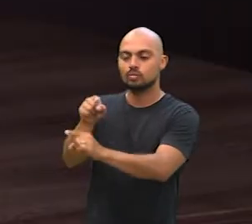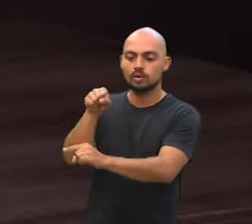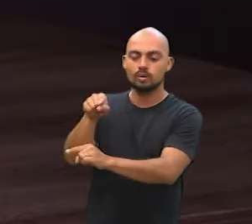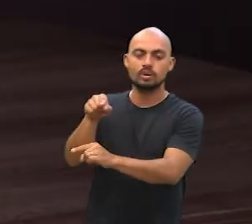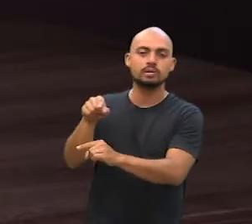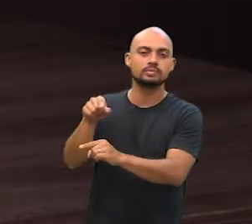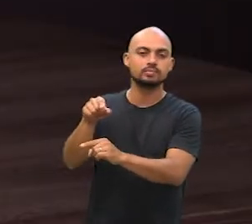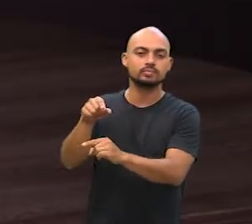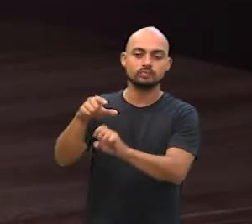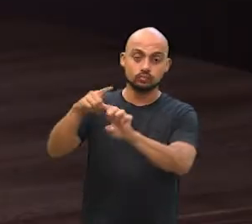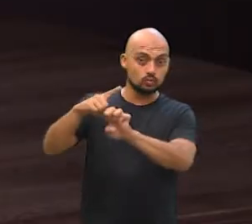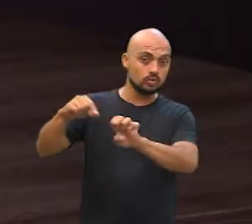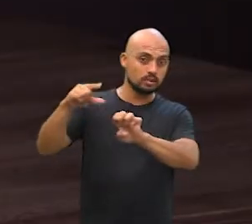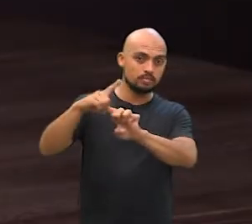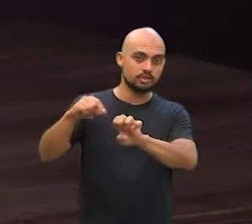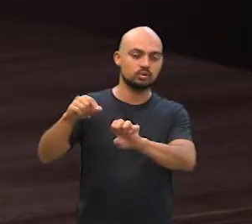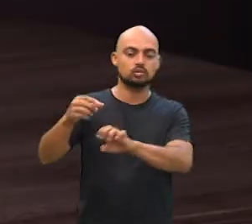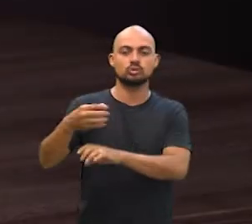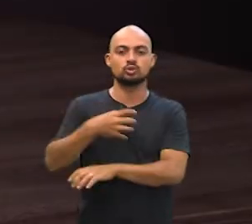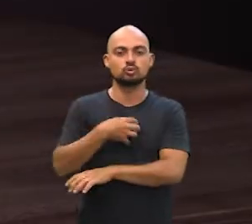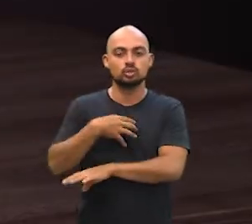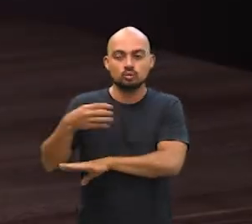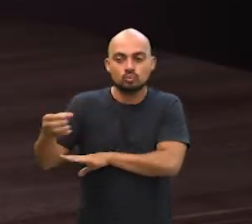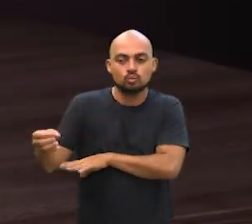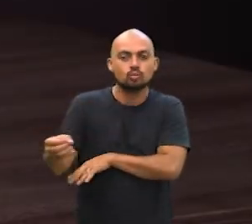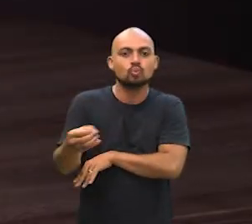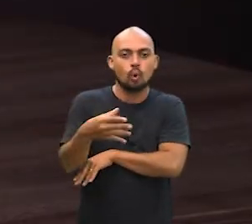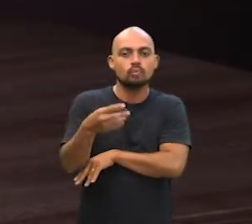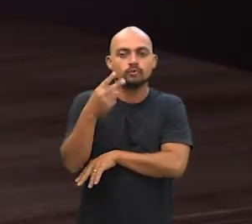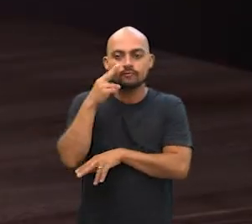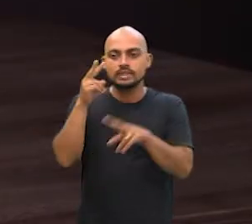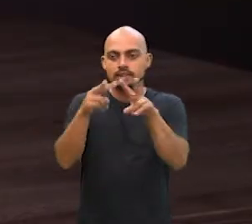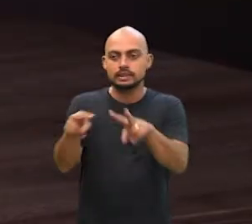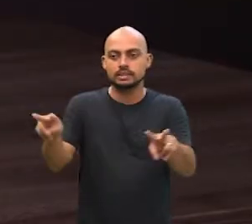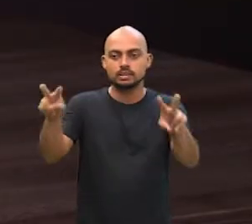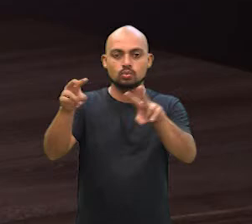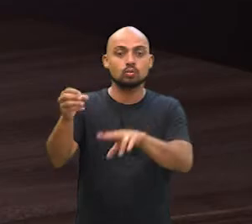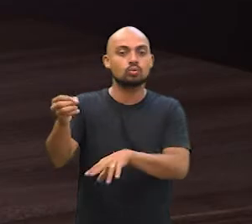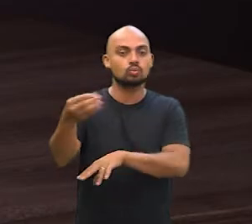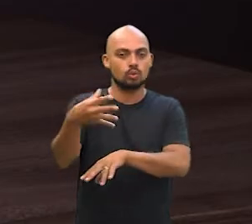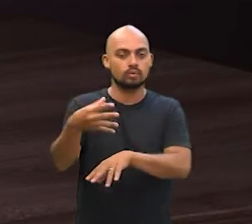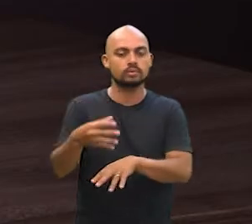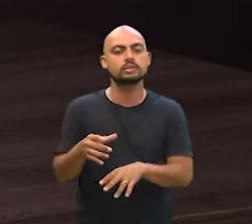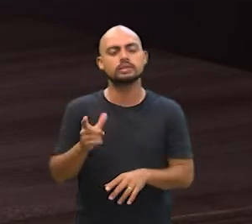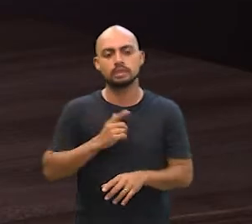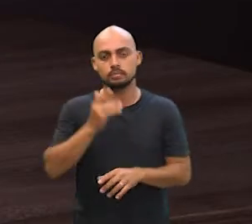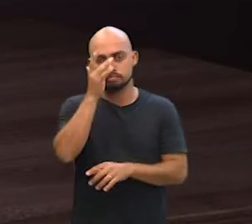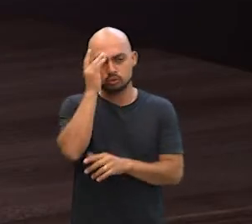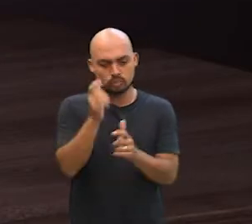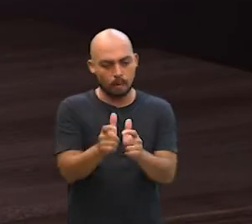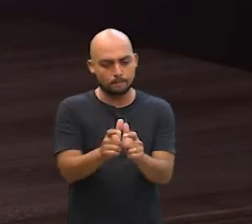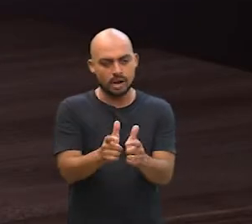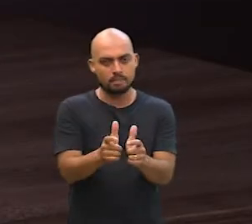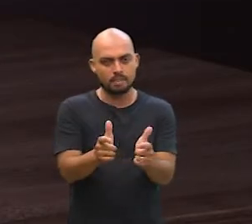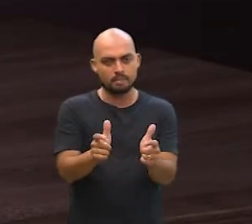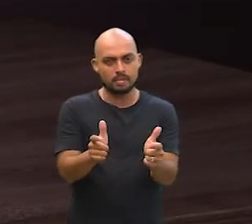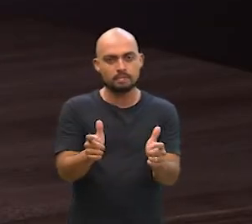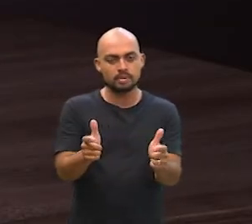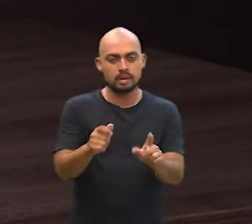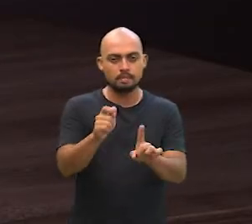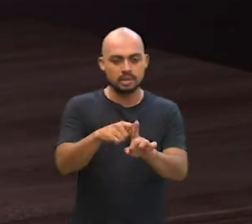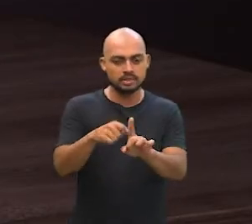no empreendimento uma nova visão. Tanto que a gente tem aí um aumento muito grande do número de